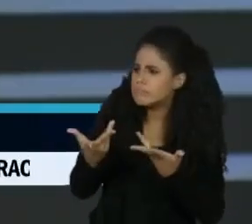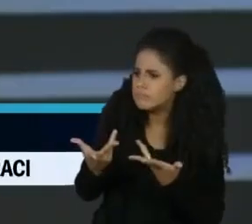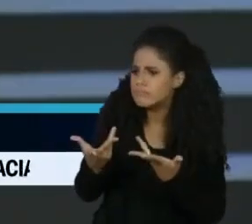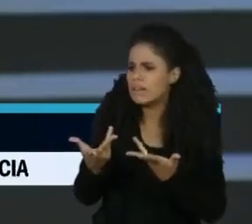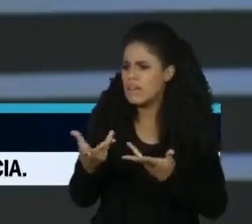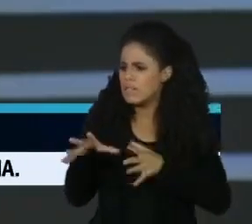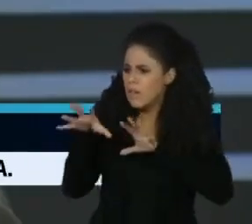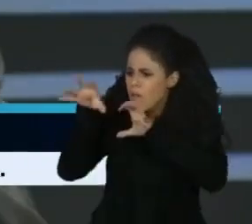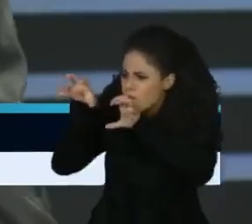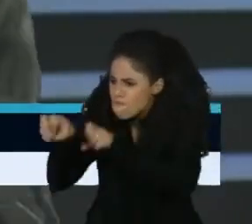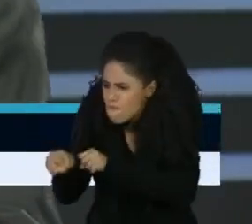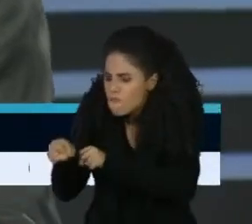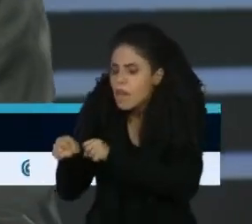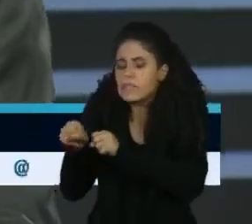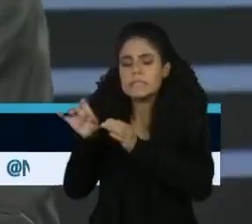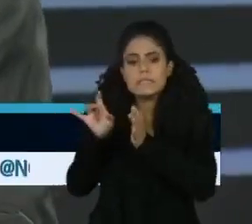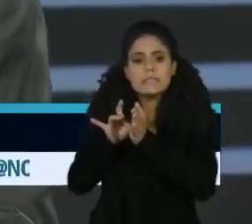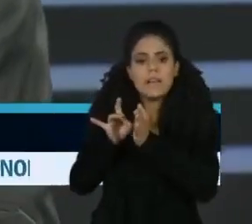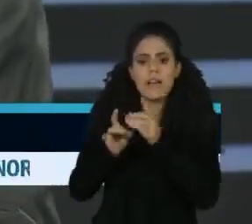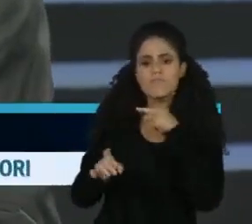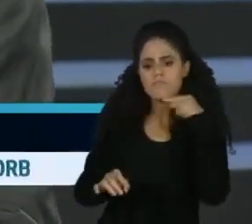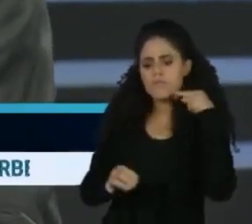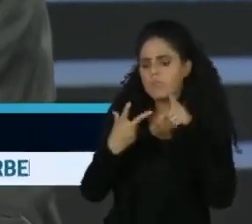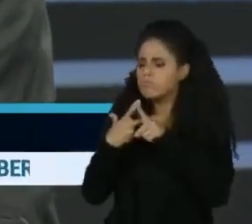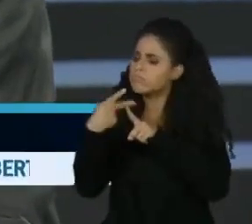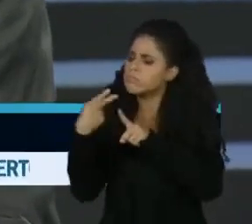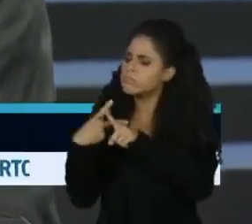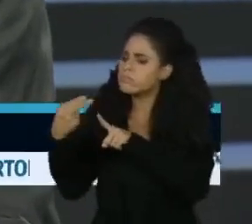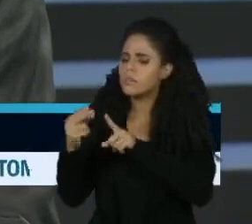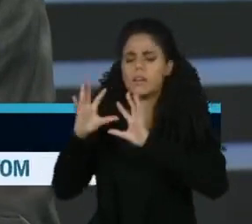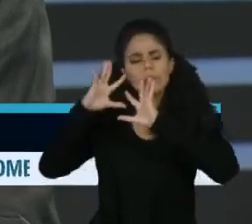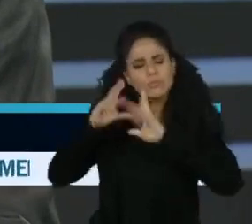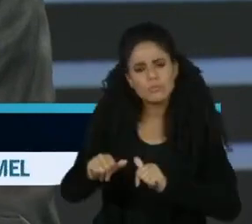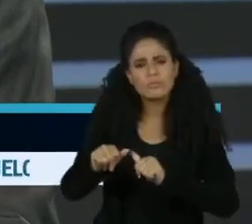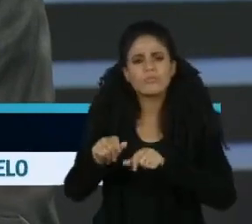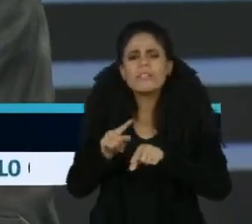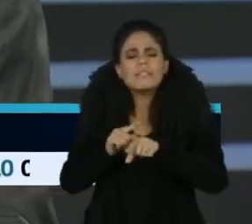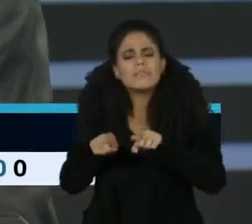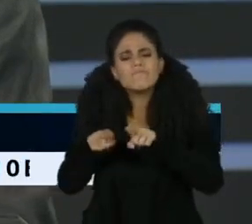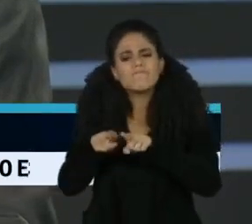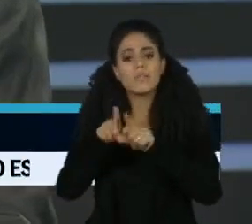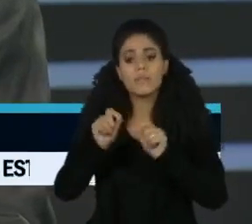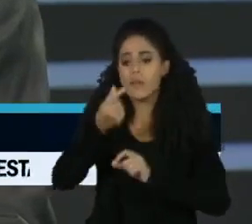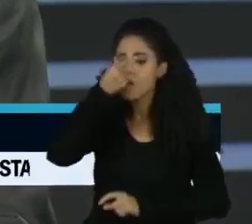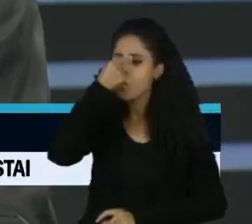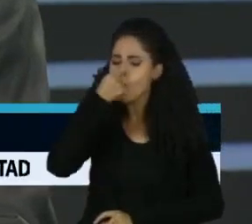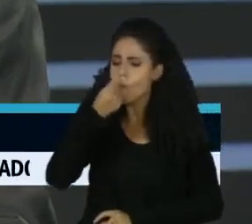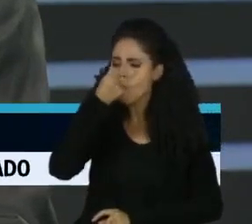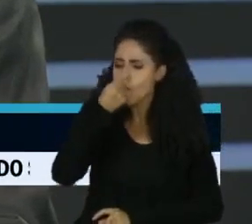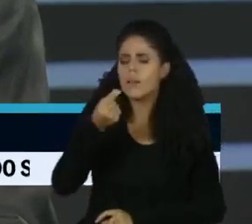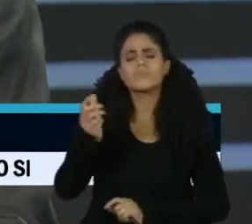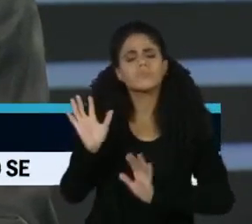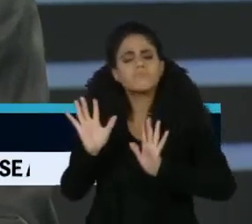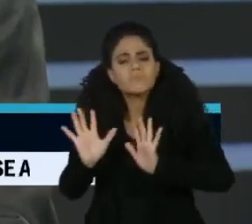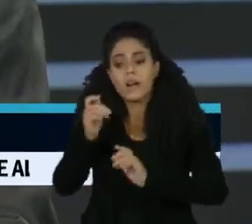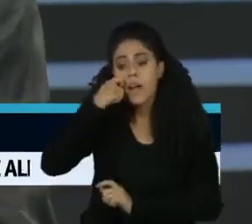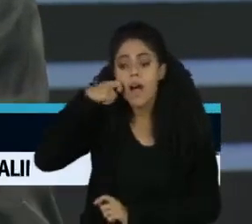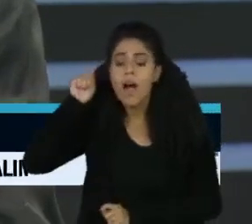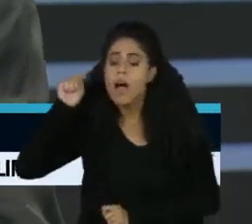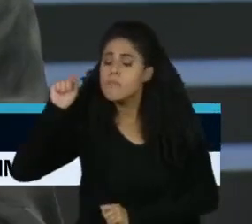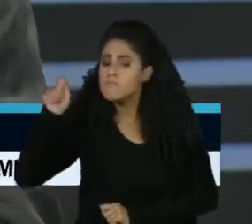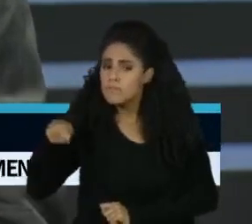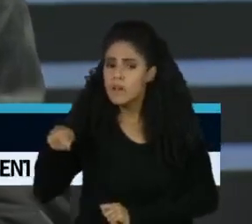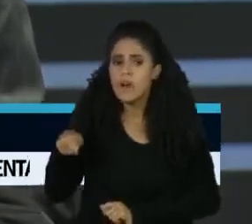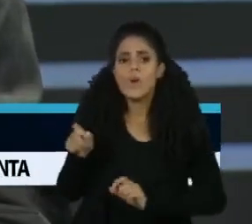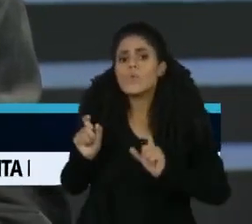pró-Rússia, digamos assim. Ao mesmo tempo, o Putin quer que a Ucrânia